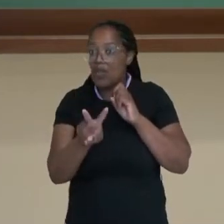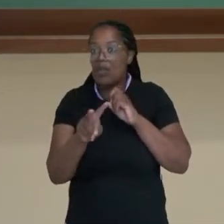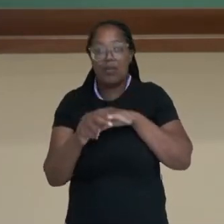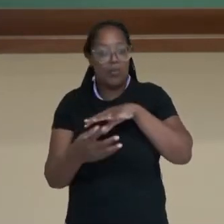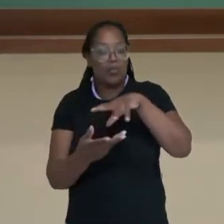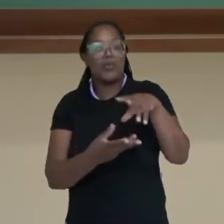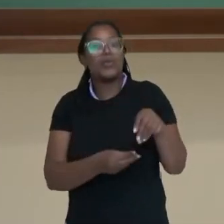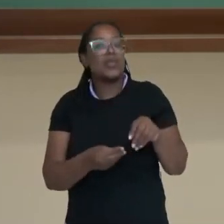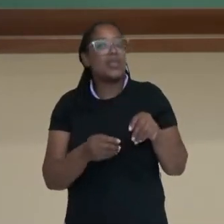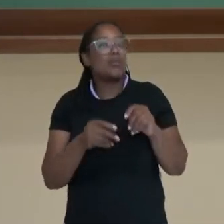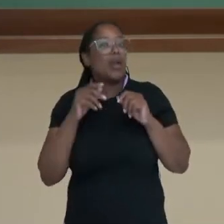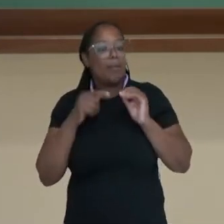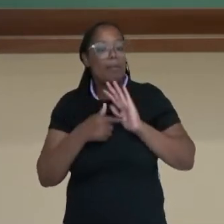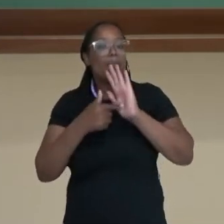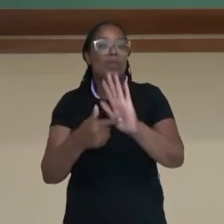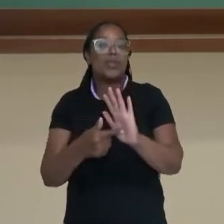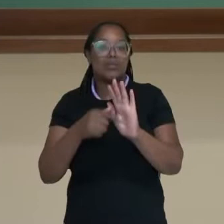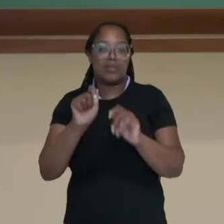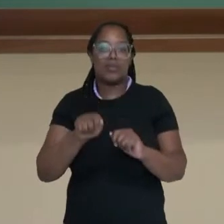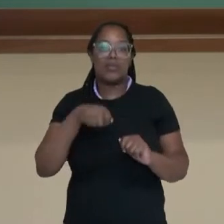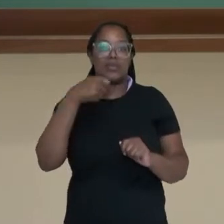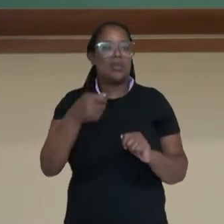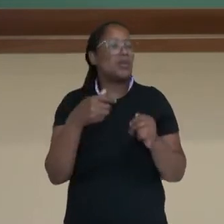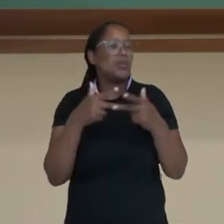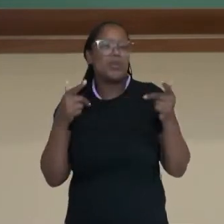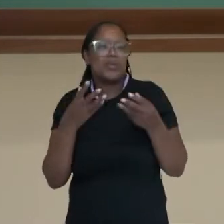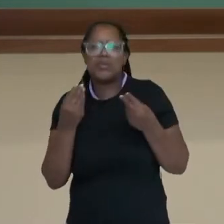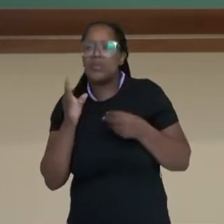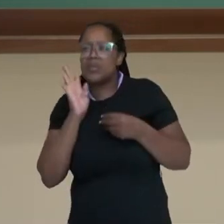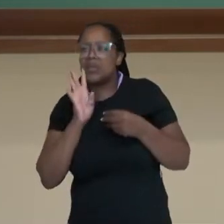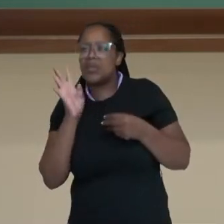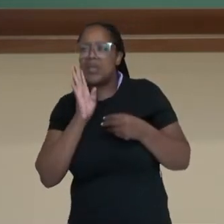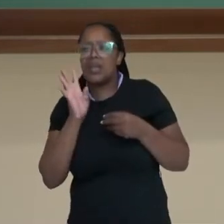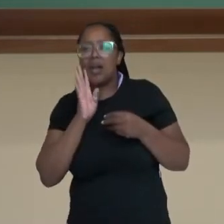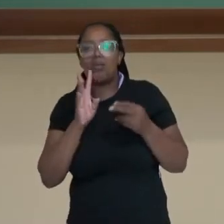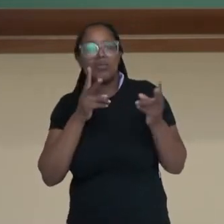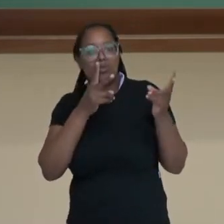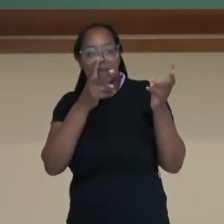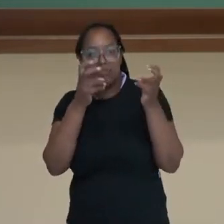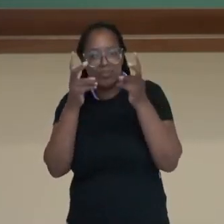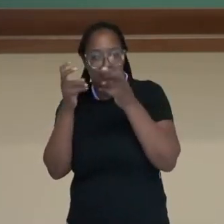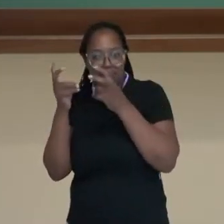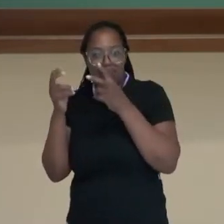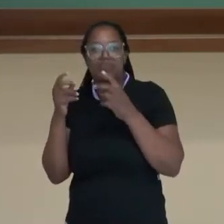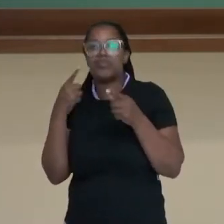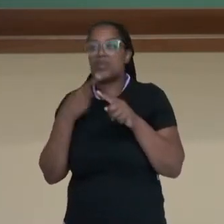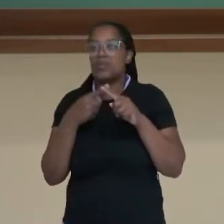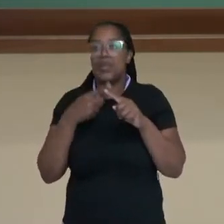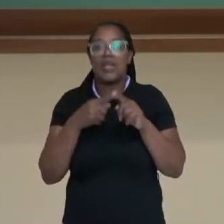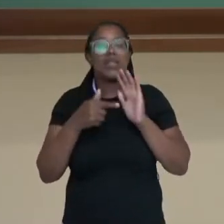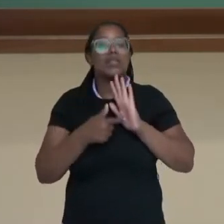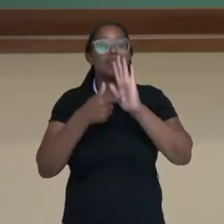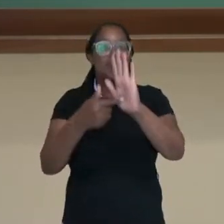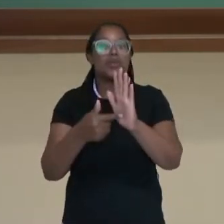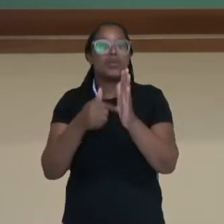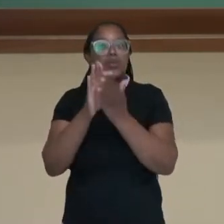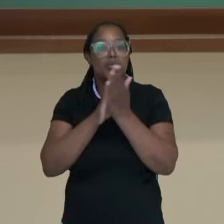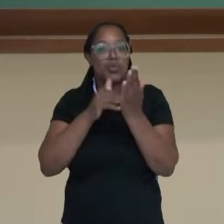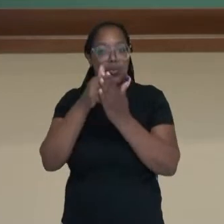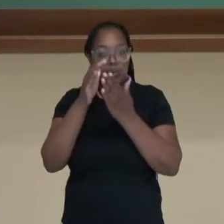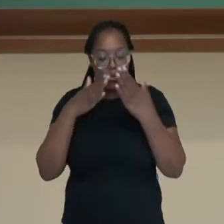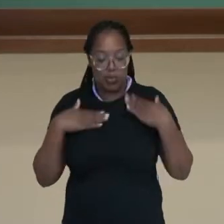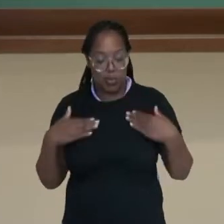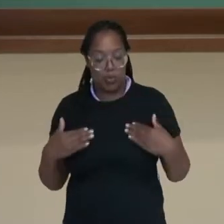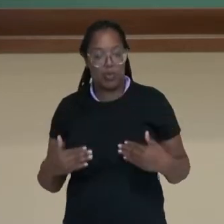símbolo, por isso que é uma coisa tão legal e tão interessante que a gente aprenda, né? Porque eles levam no corpo, na pintura, nos